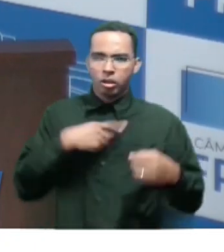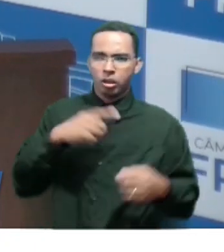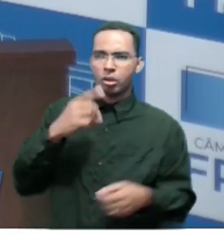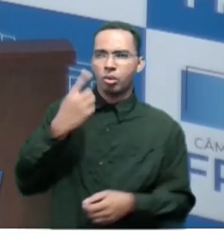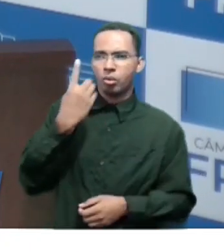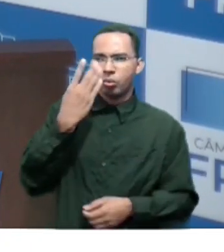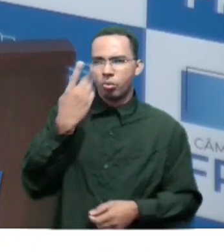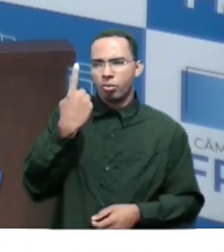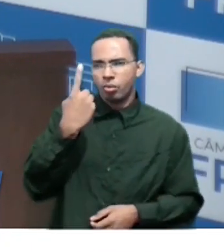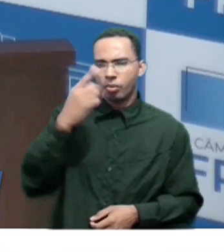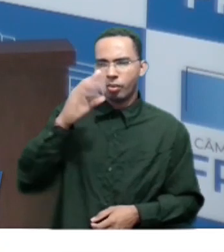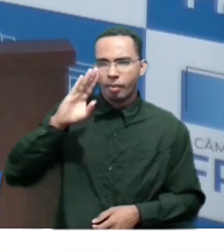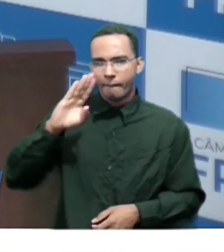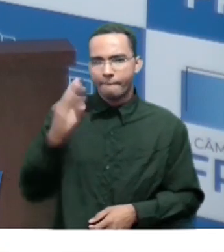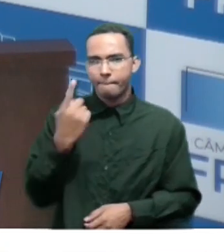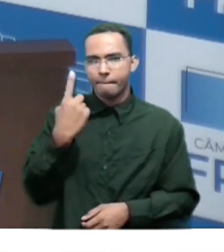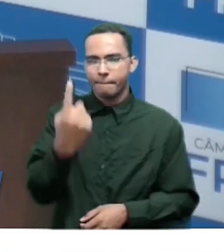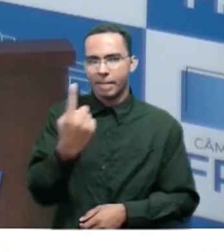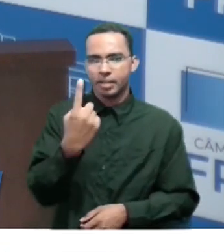de orçamento,